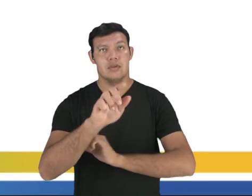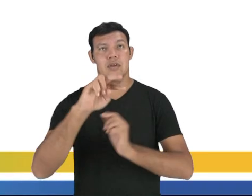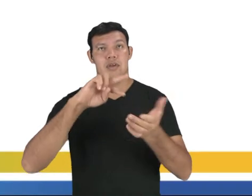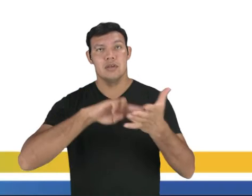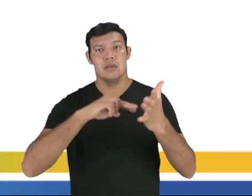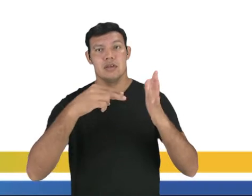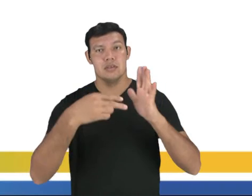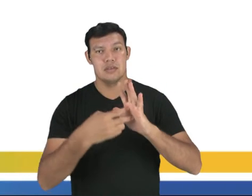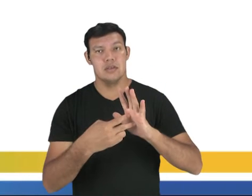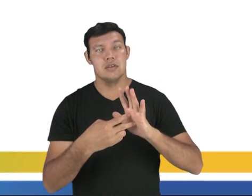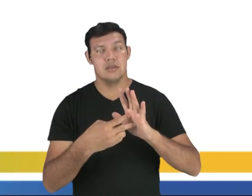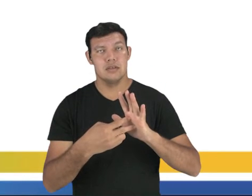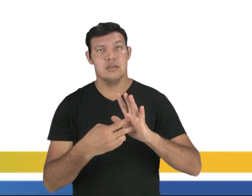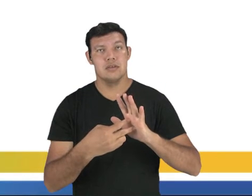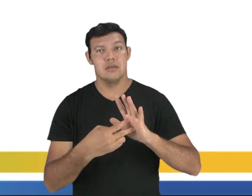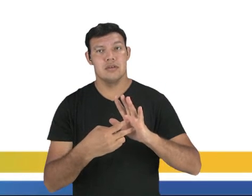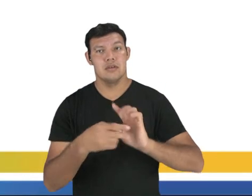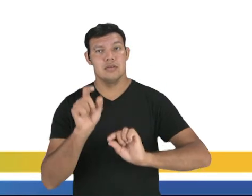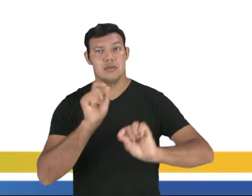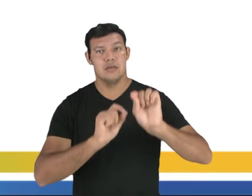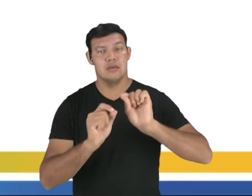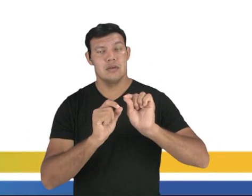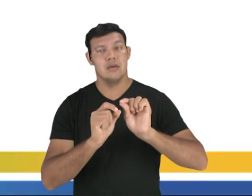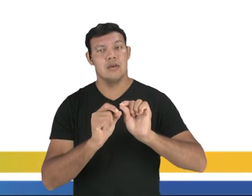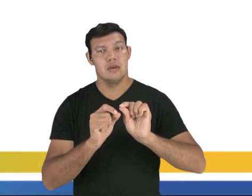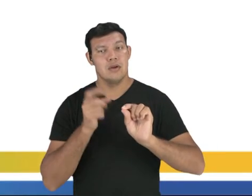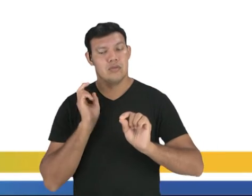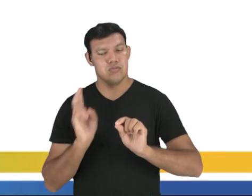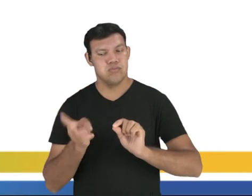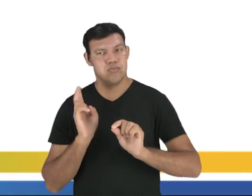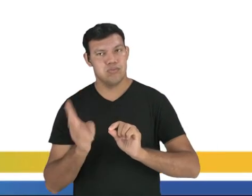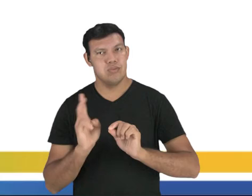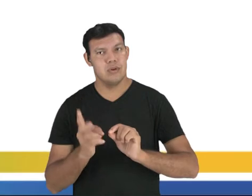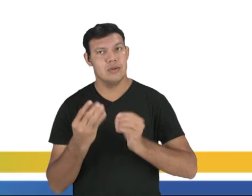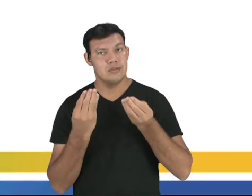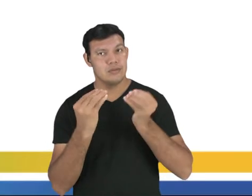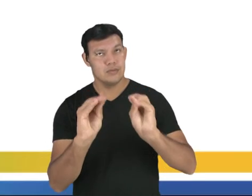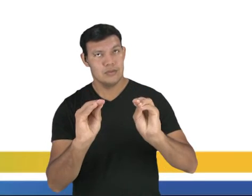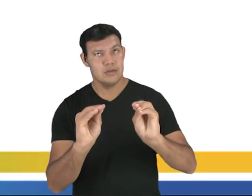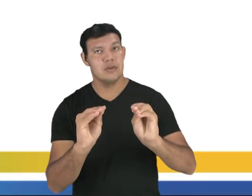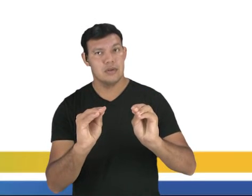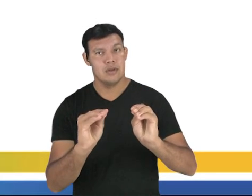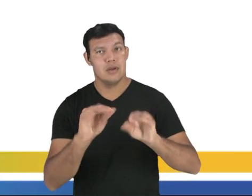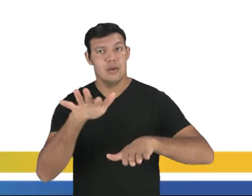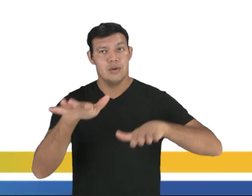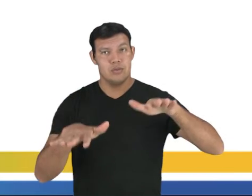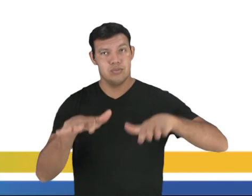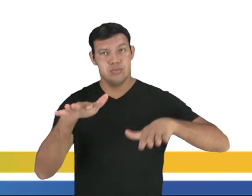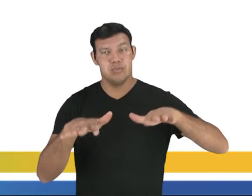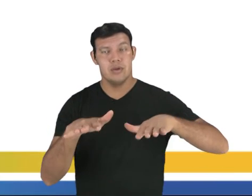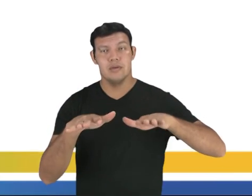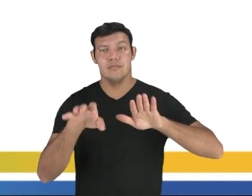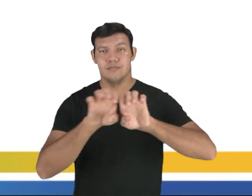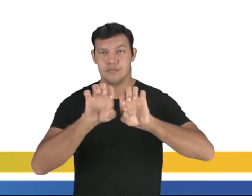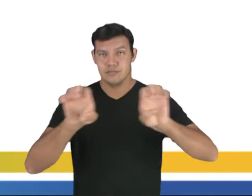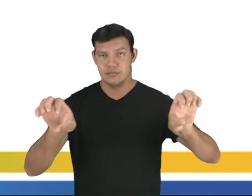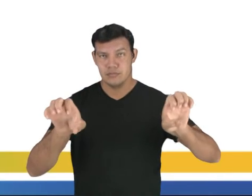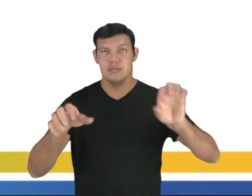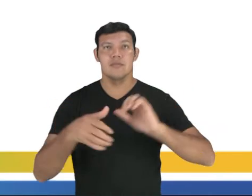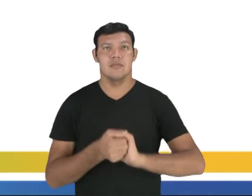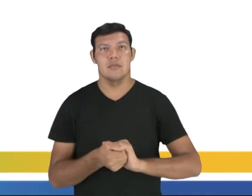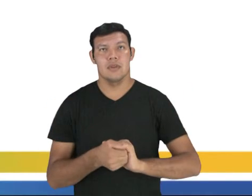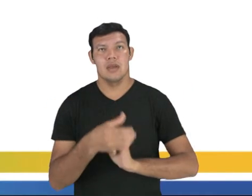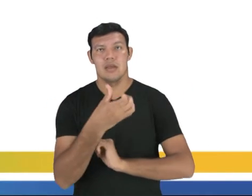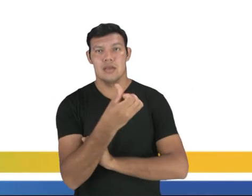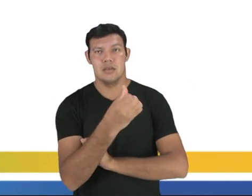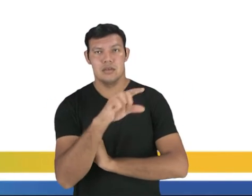equação, é uma constante, é um valor que precisa ser colocado para equilibrar a equação. Né? Ele tem aquele